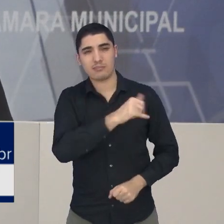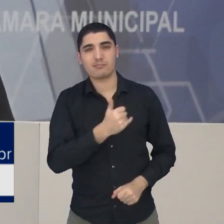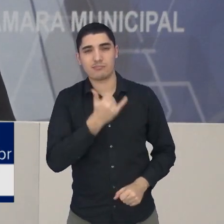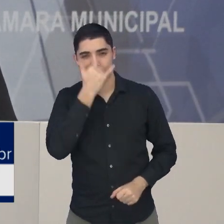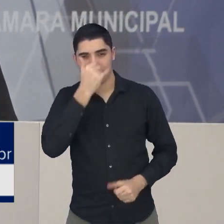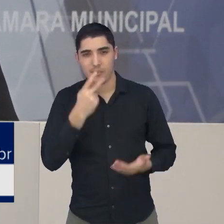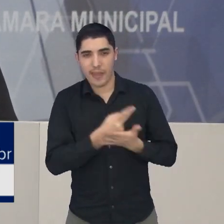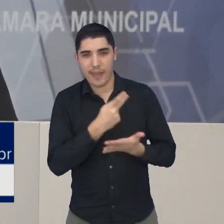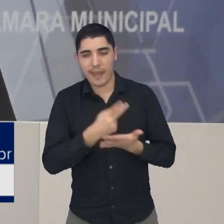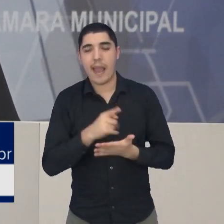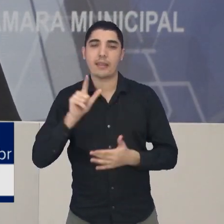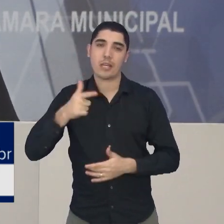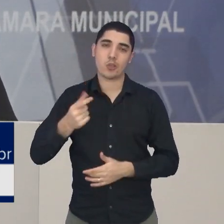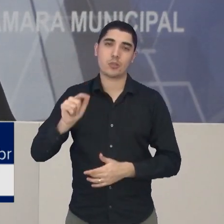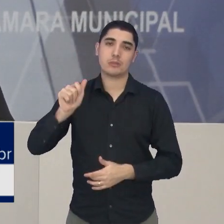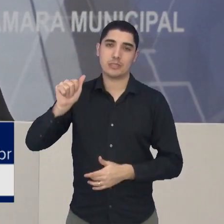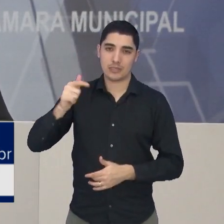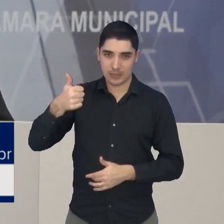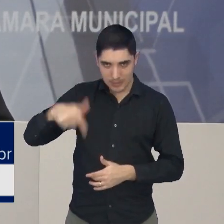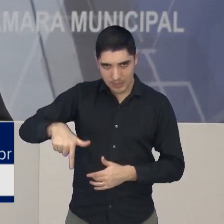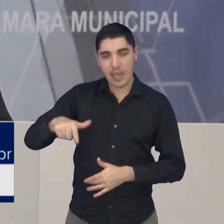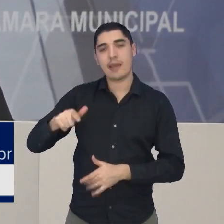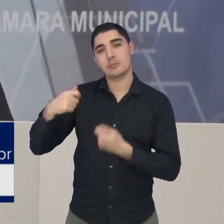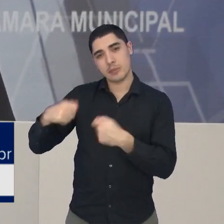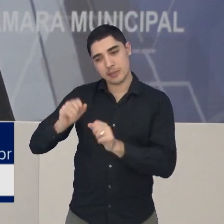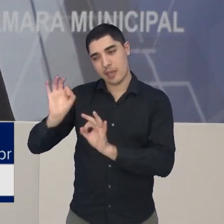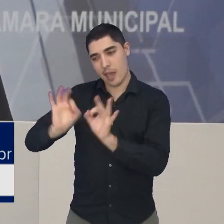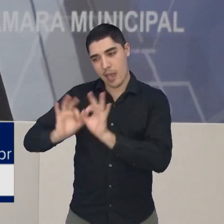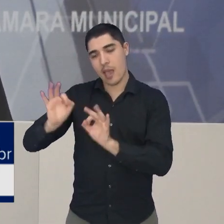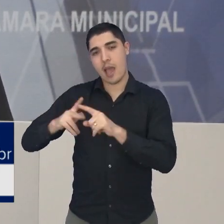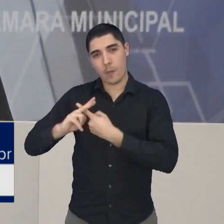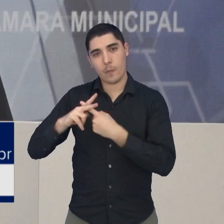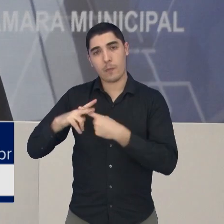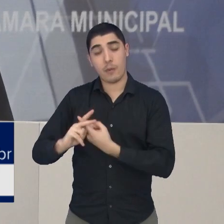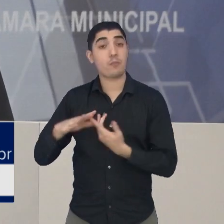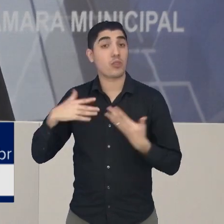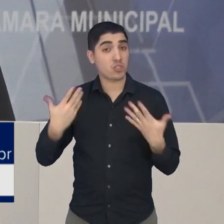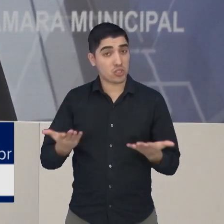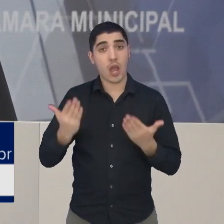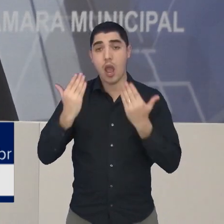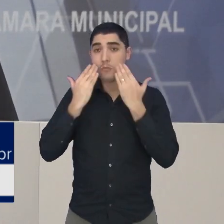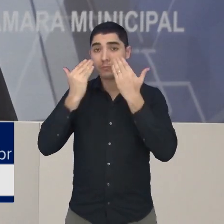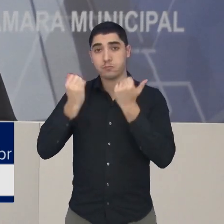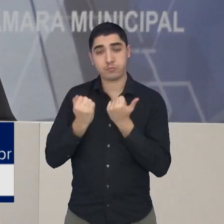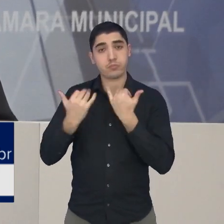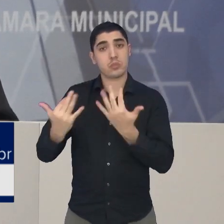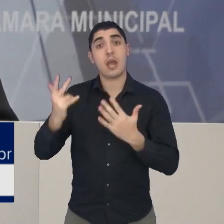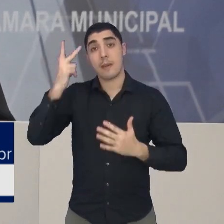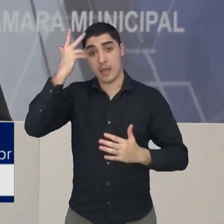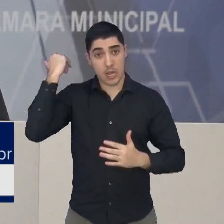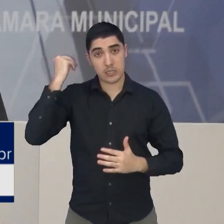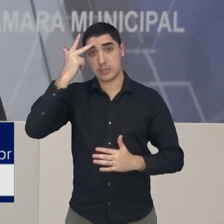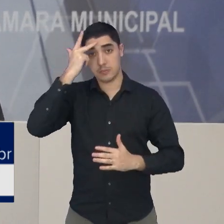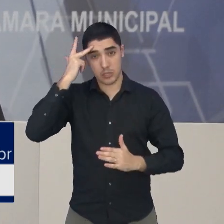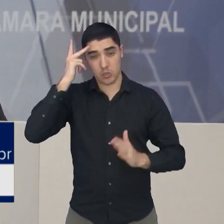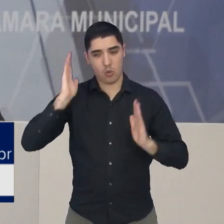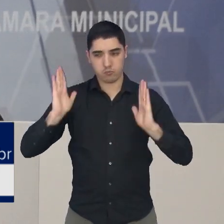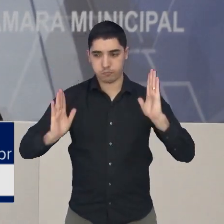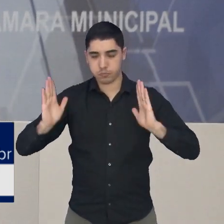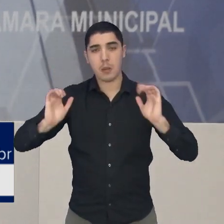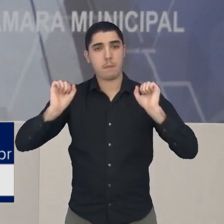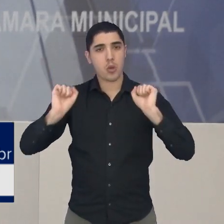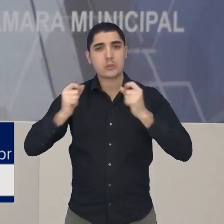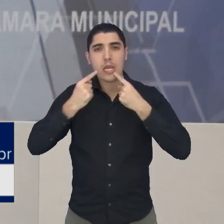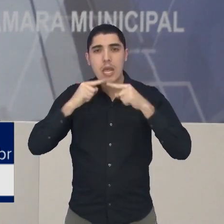Walter, teve audiência pública, teve prazo para a sociedade se manifestar, teve prazo para